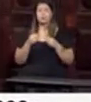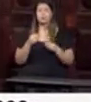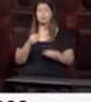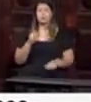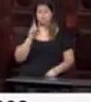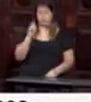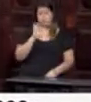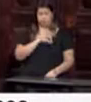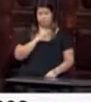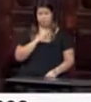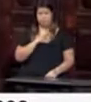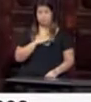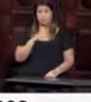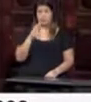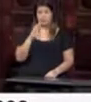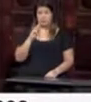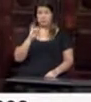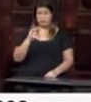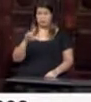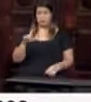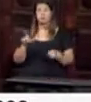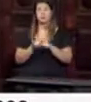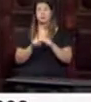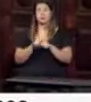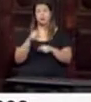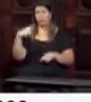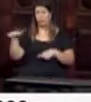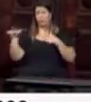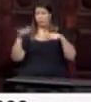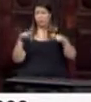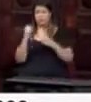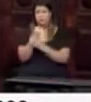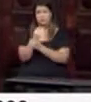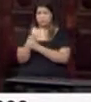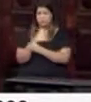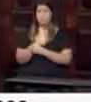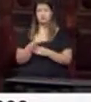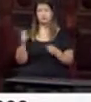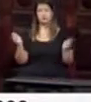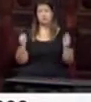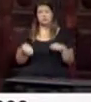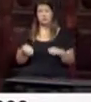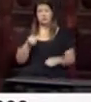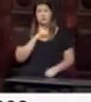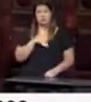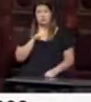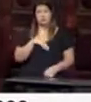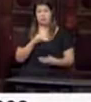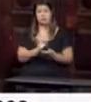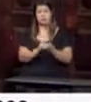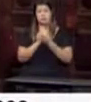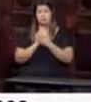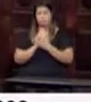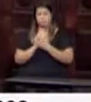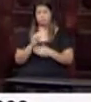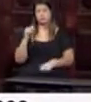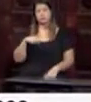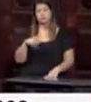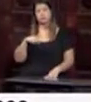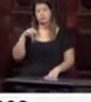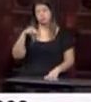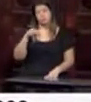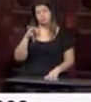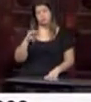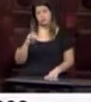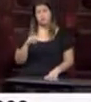senhores policiais civis e os demais agentes de segurança, irão receber no dia aprazado nesse mês de